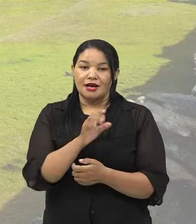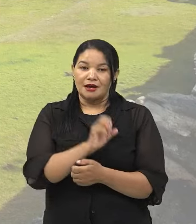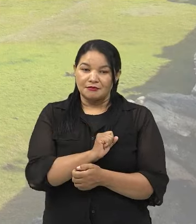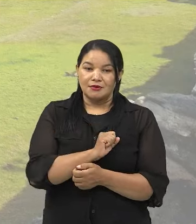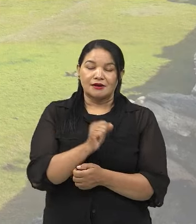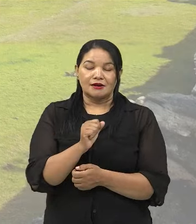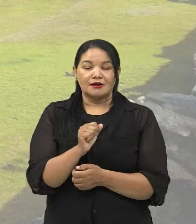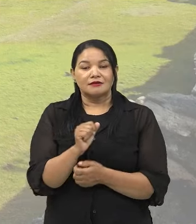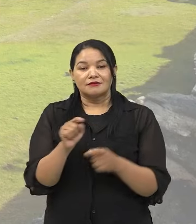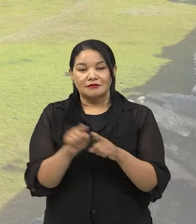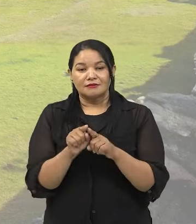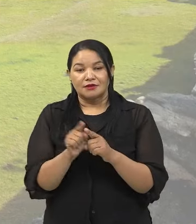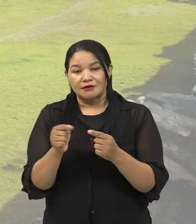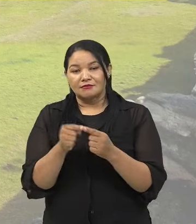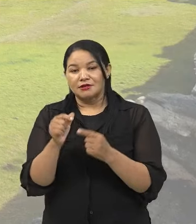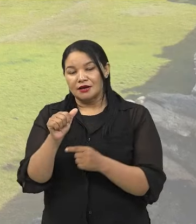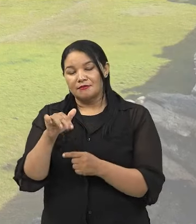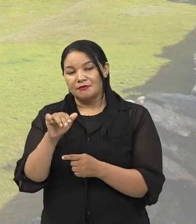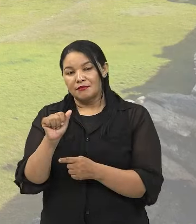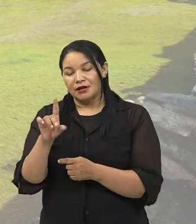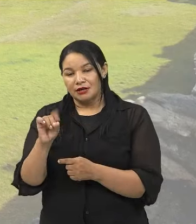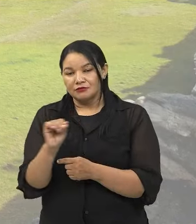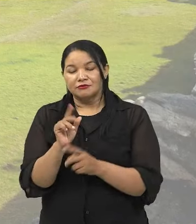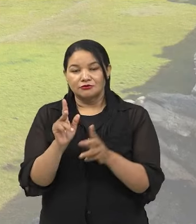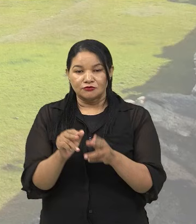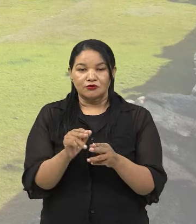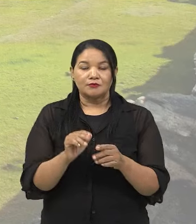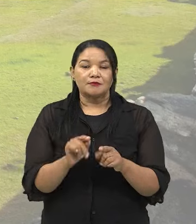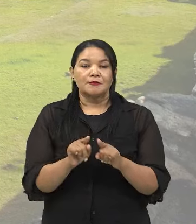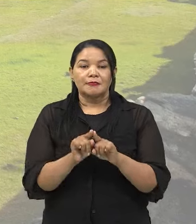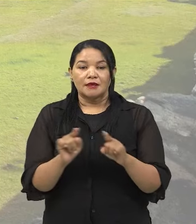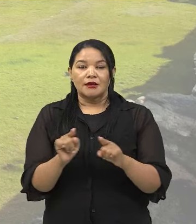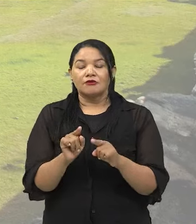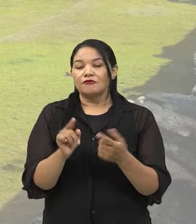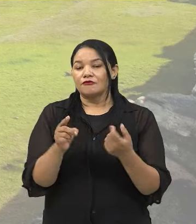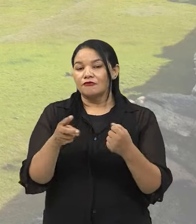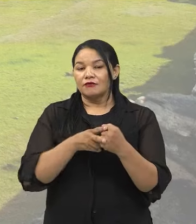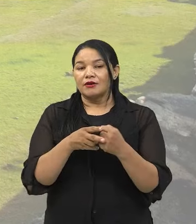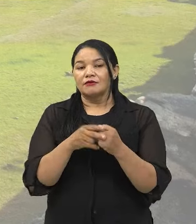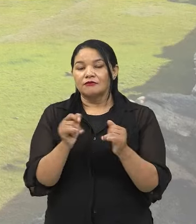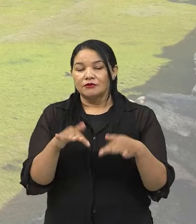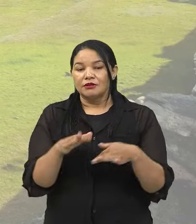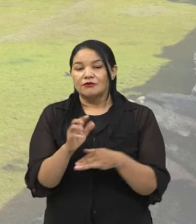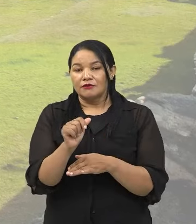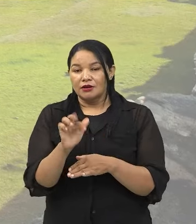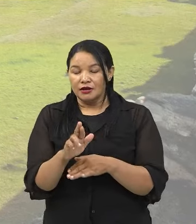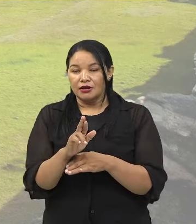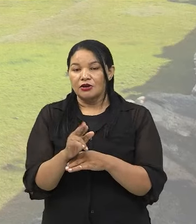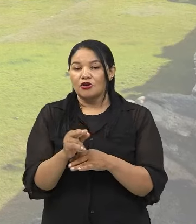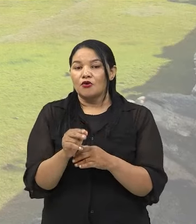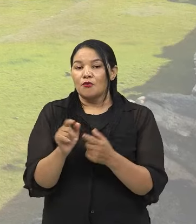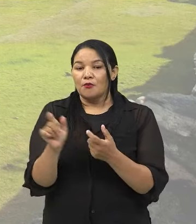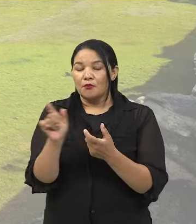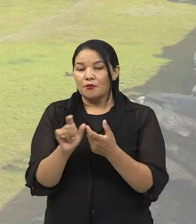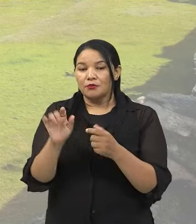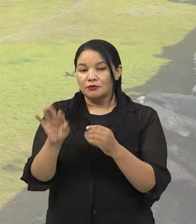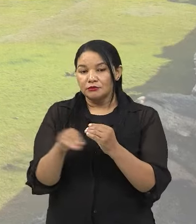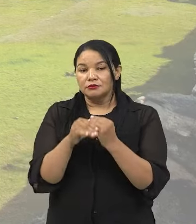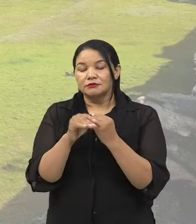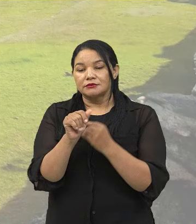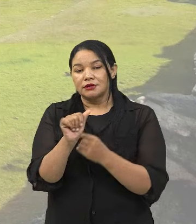amado, exatamente da mesma forma. Então, verbos terminados em AR, o seu particípio regular será